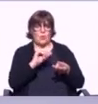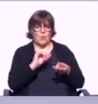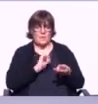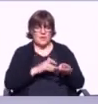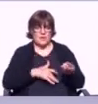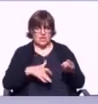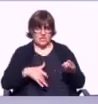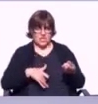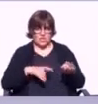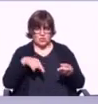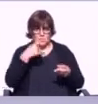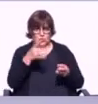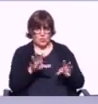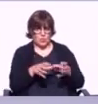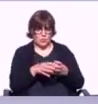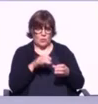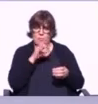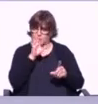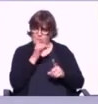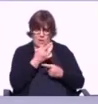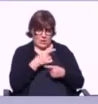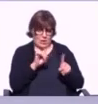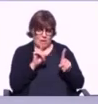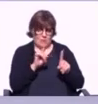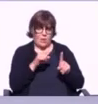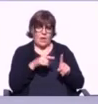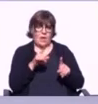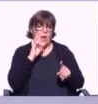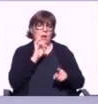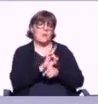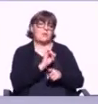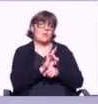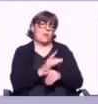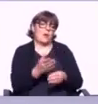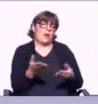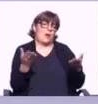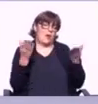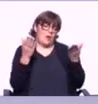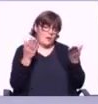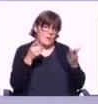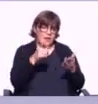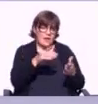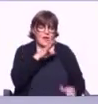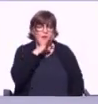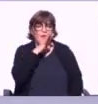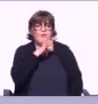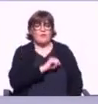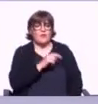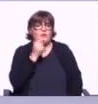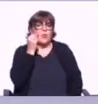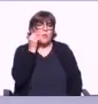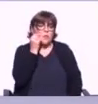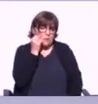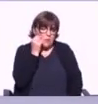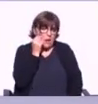de dirigentes de outros clubes, não me admira, é do que a casa gasta, e é evidente que, sendo filhos do pai,